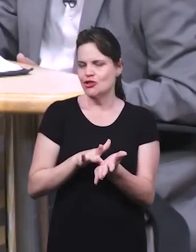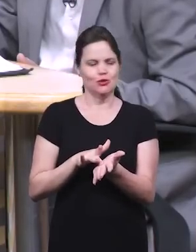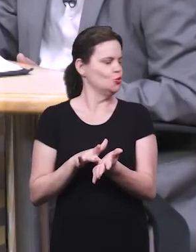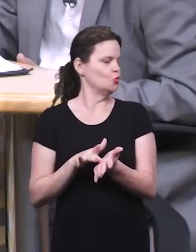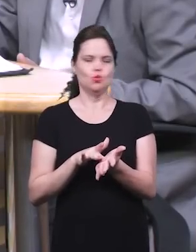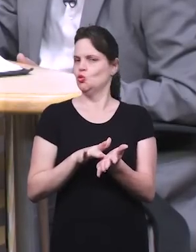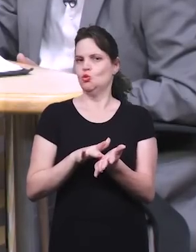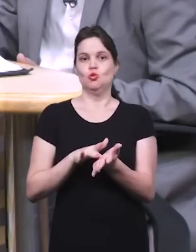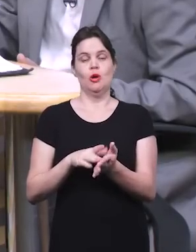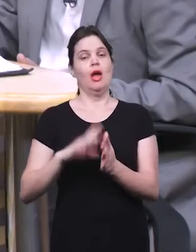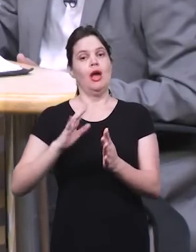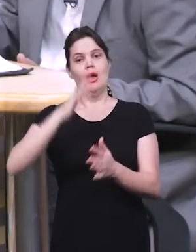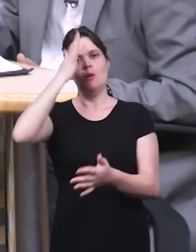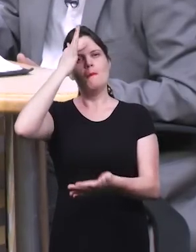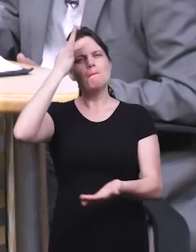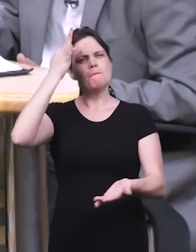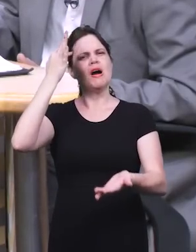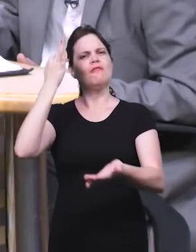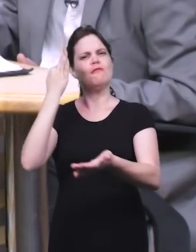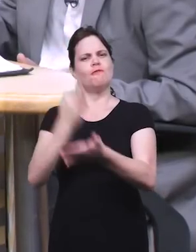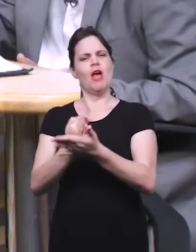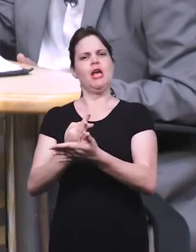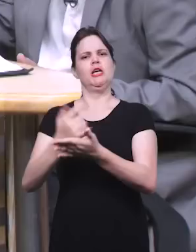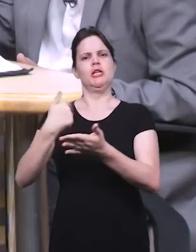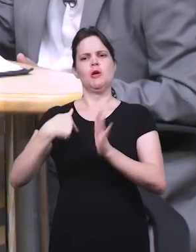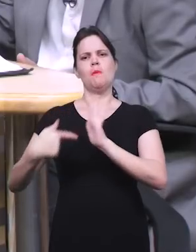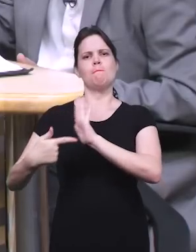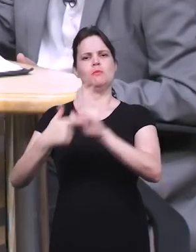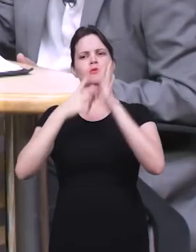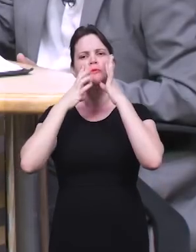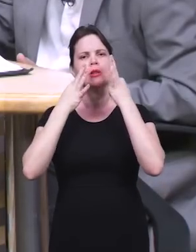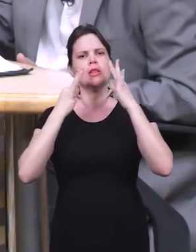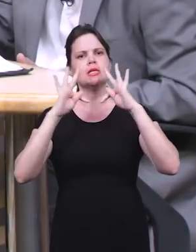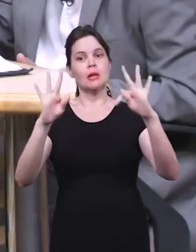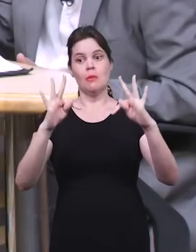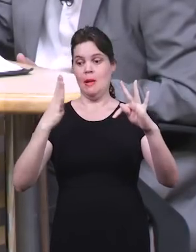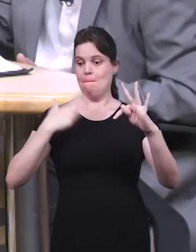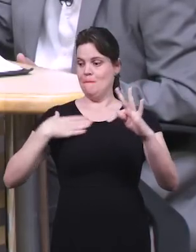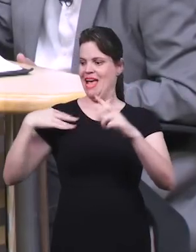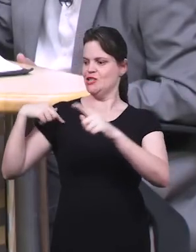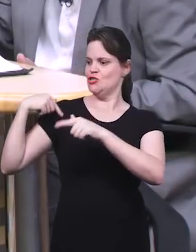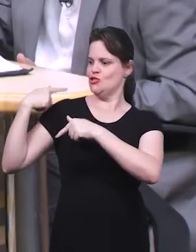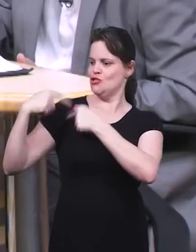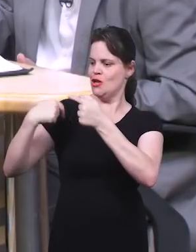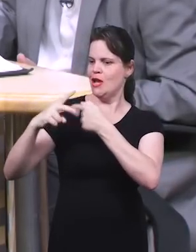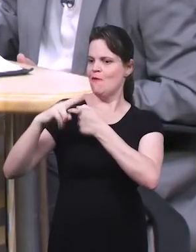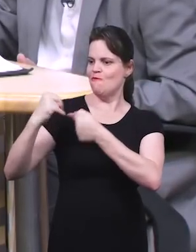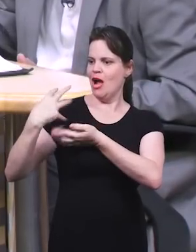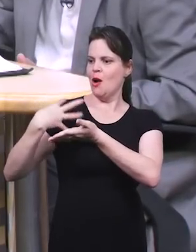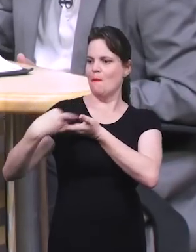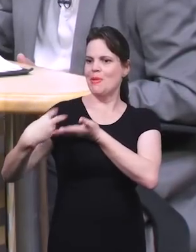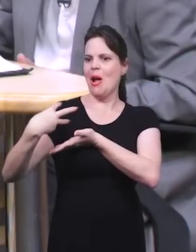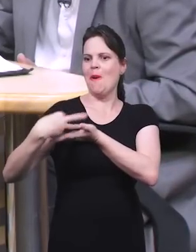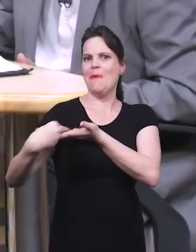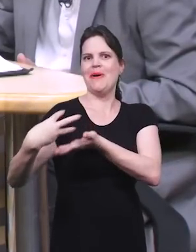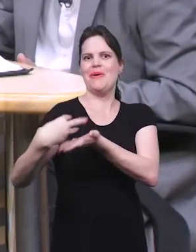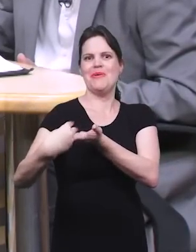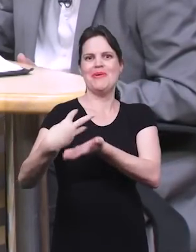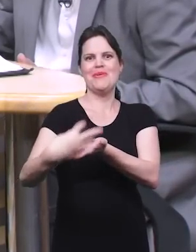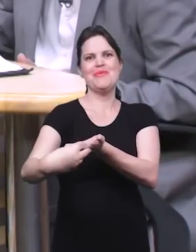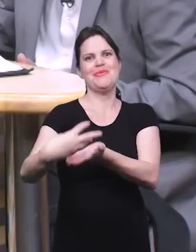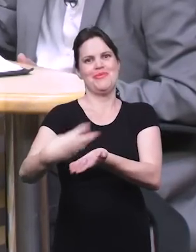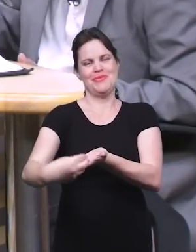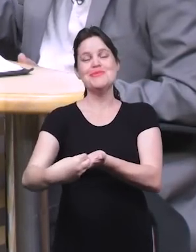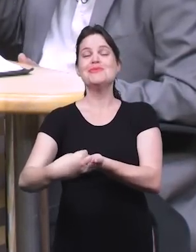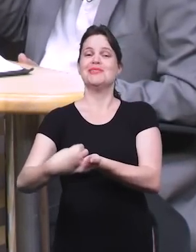fingida, é uma fé que parte de geração a geração. Né? Então, a atitude ali de Abraão em aceitar esse desafio,